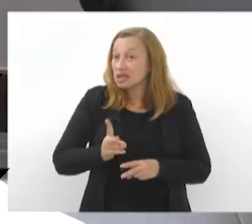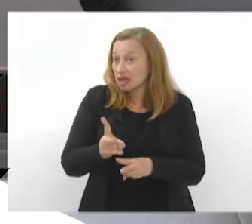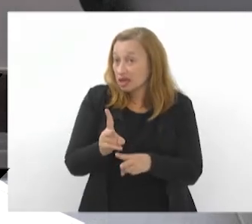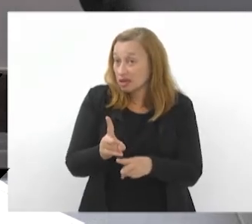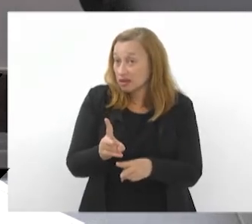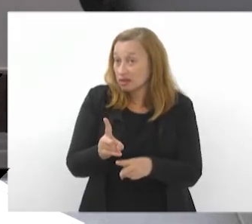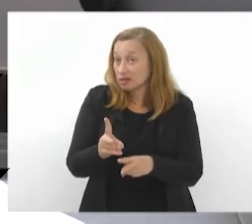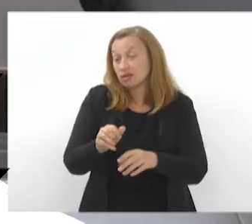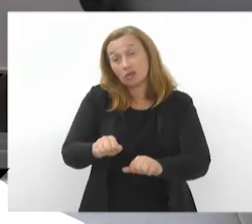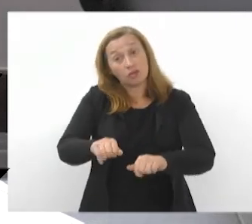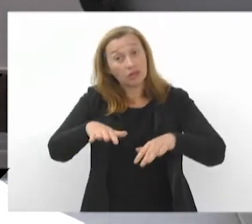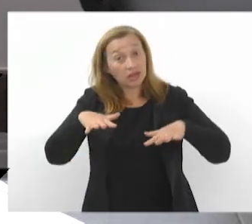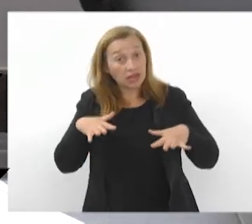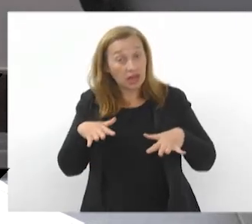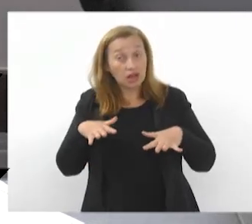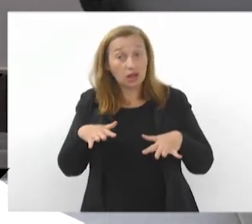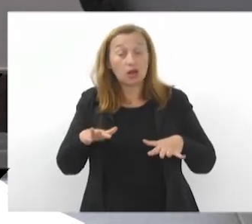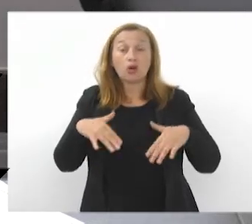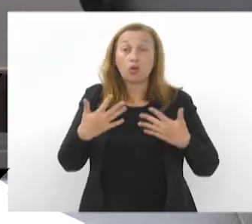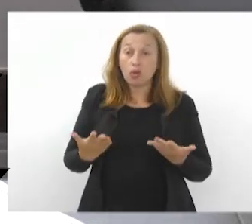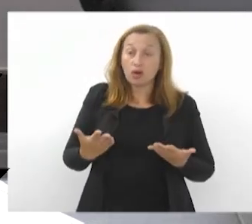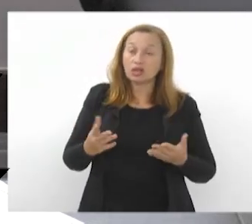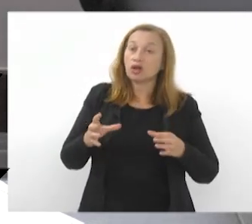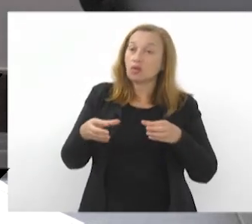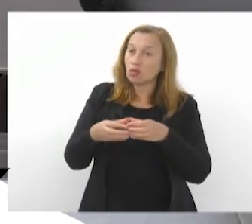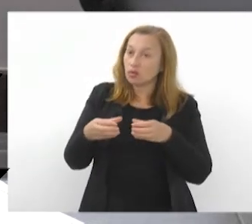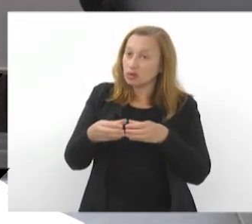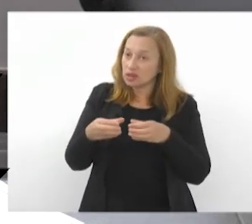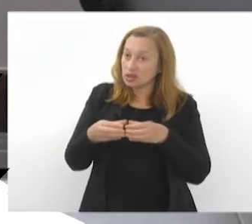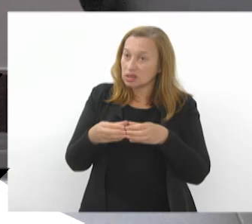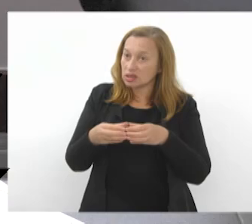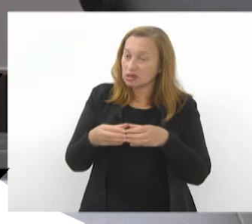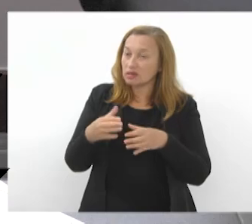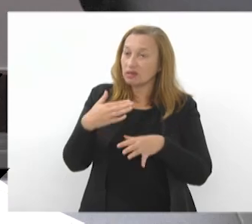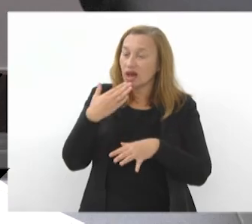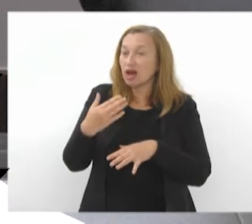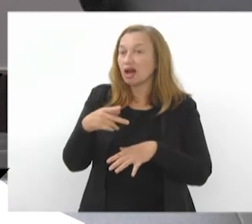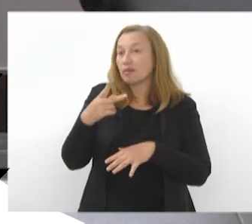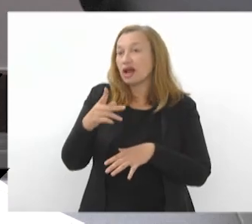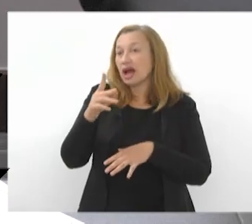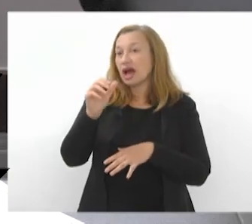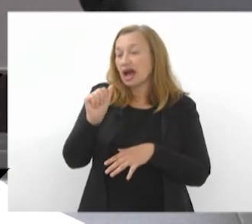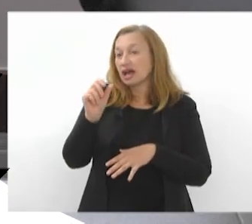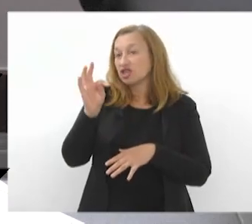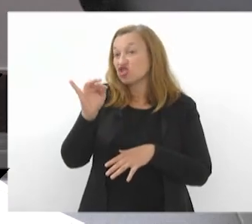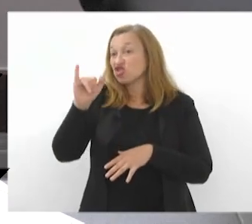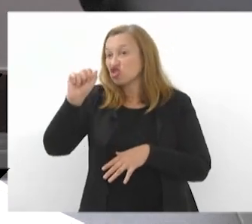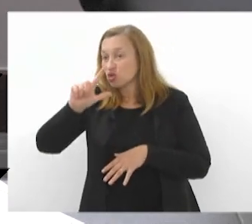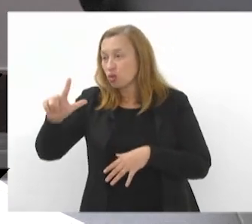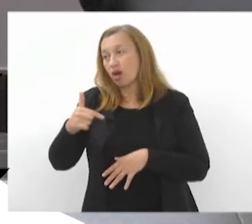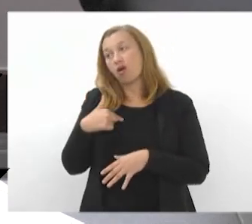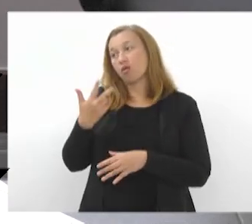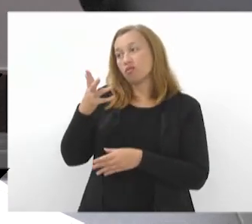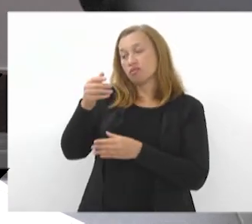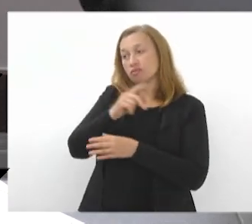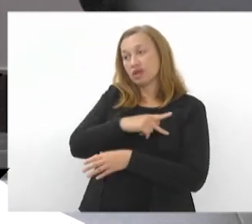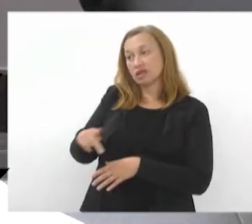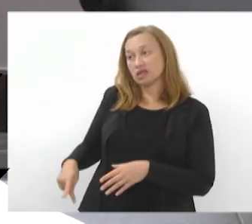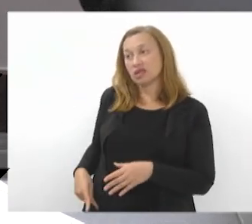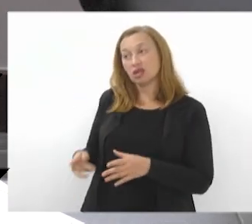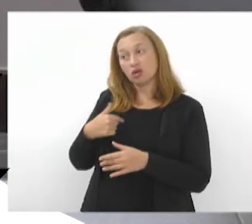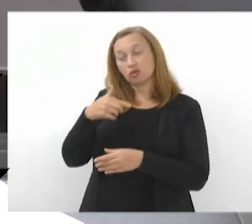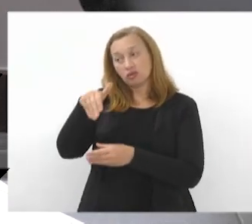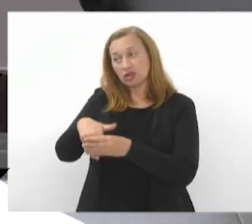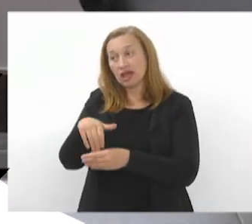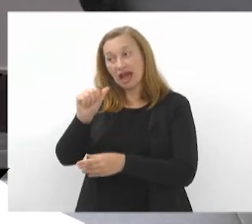no plenário. Quando lá a comissão diz, pela TIL, eu digo, presidente, estou votando pela TIS.